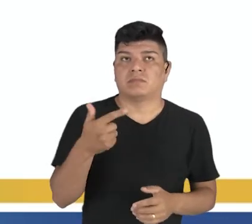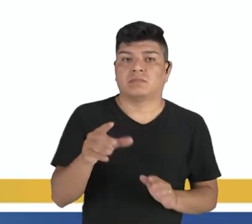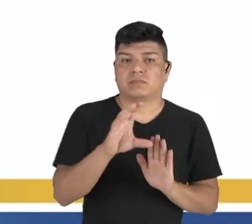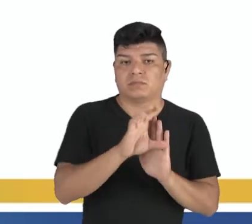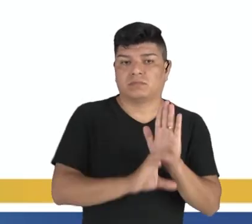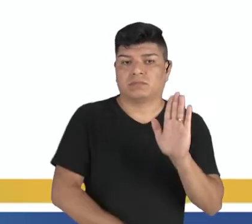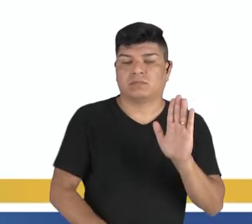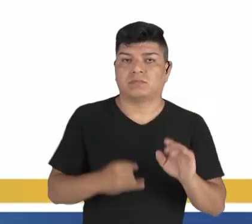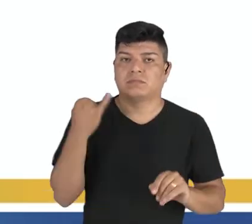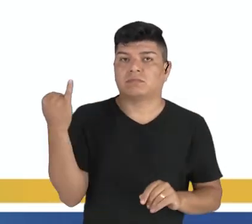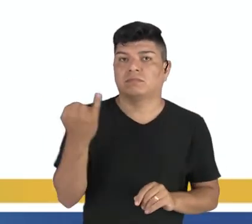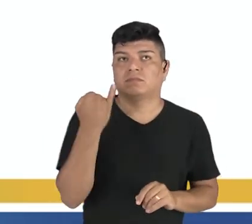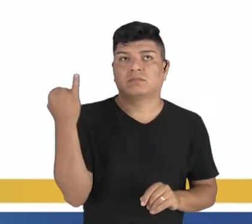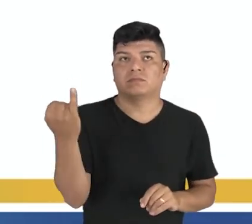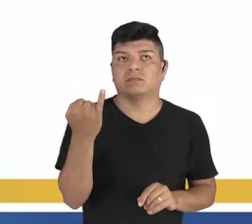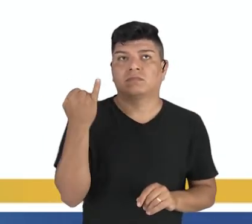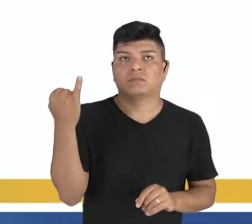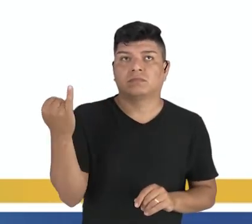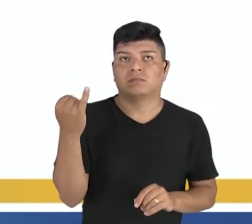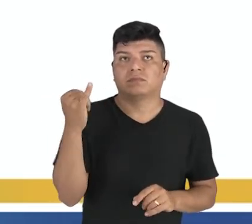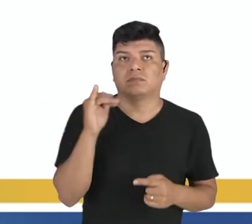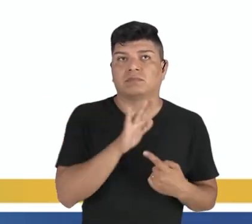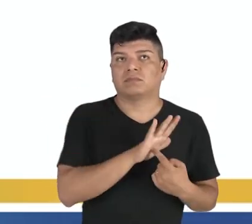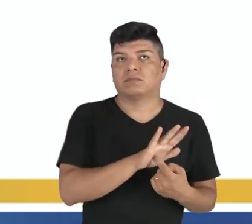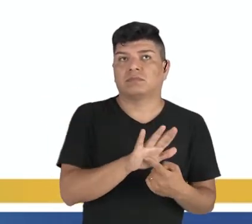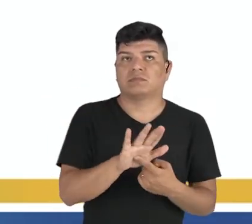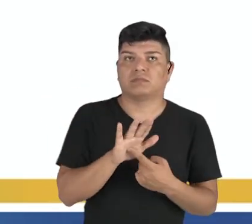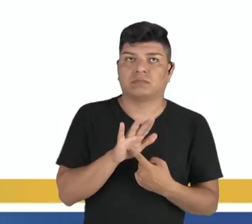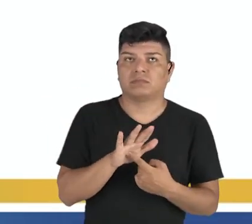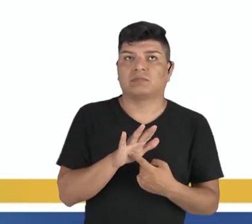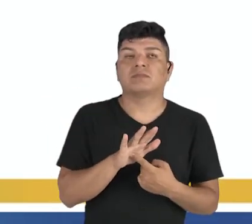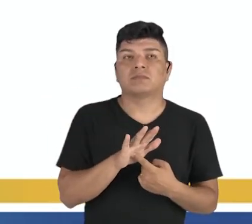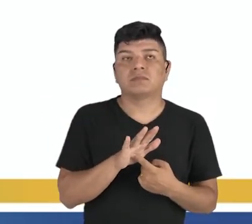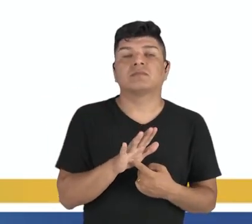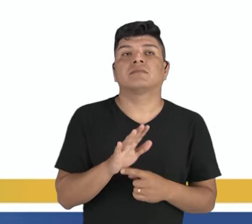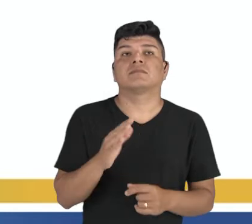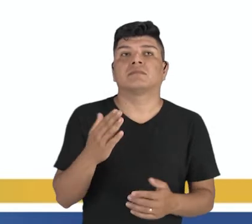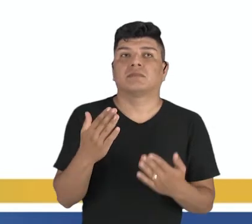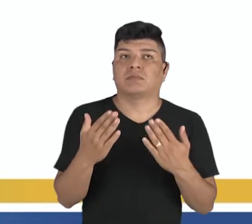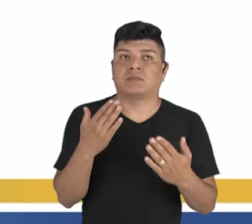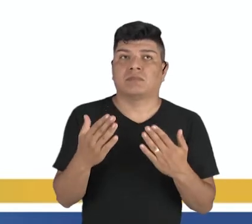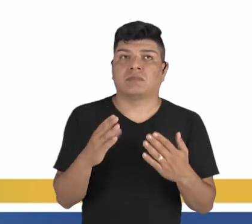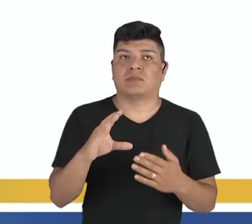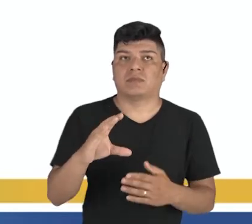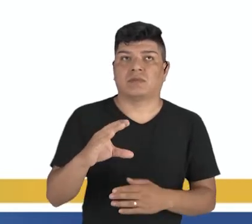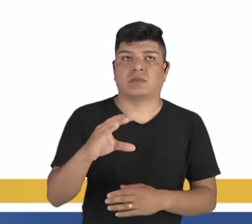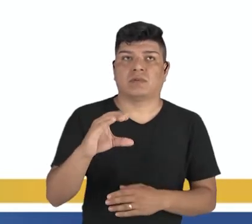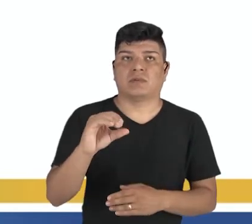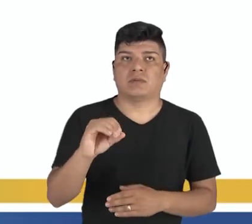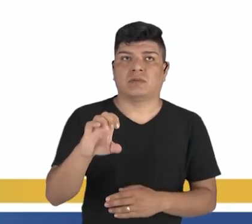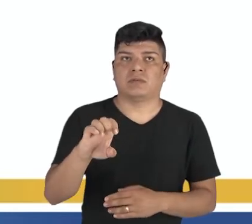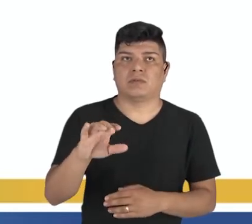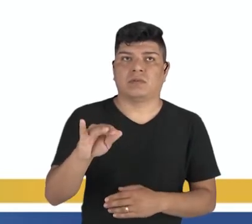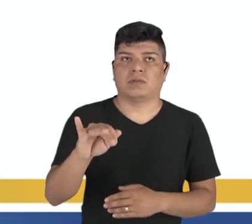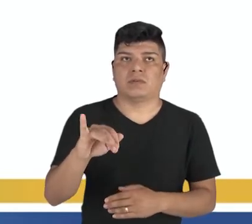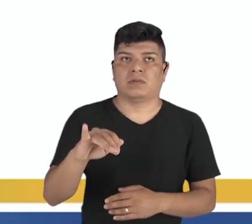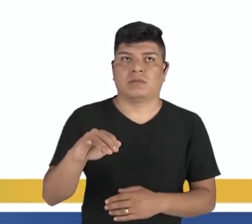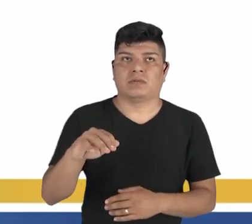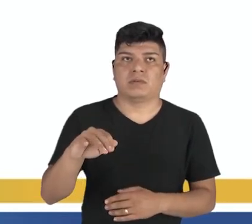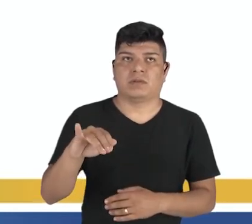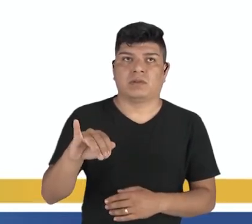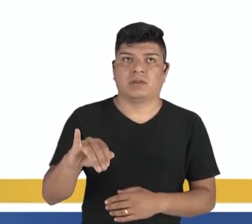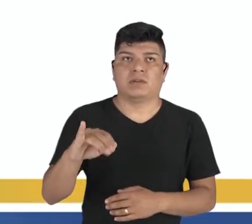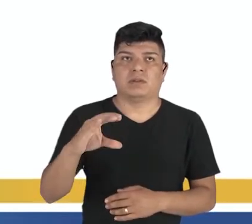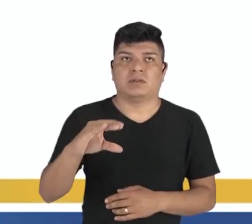conceito bem importante diante da expressão algébrica é em relação aos coeficientes. Os